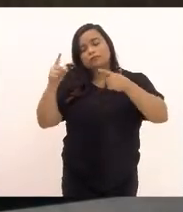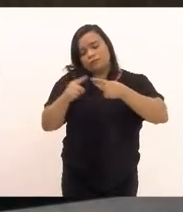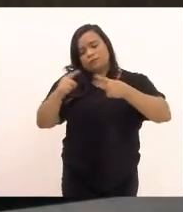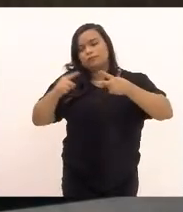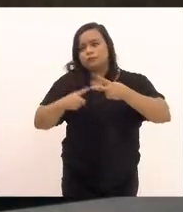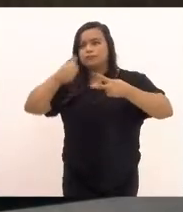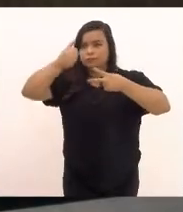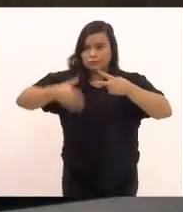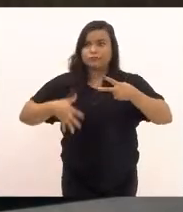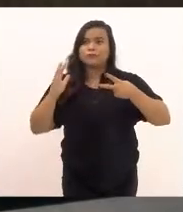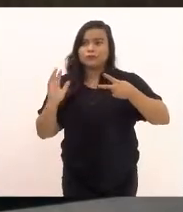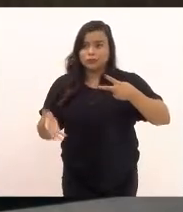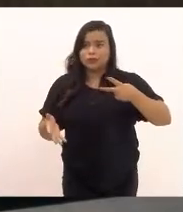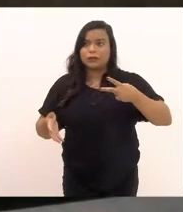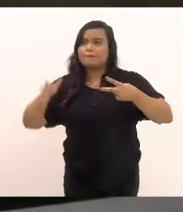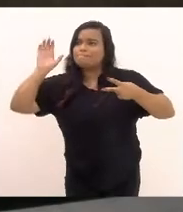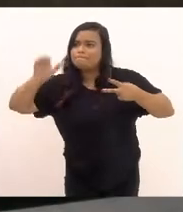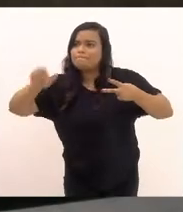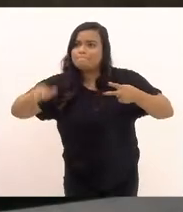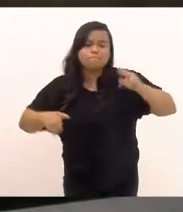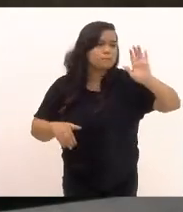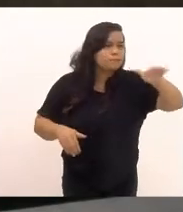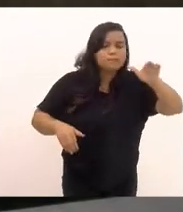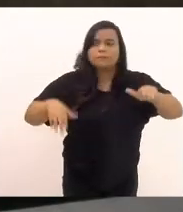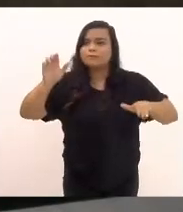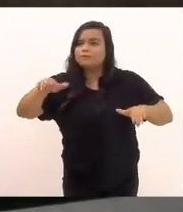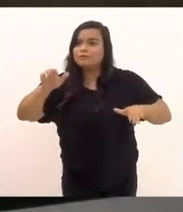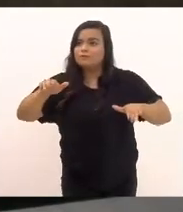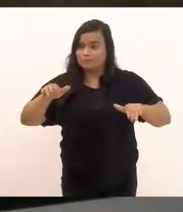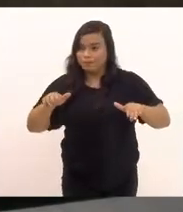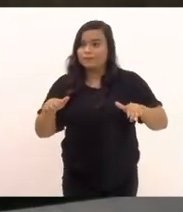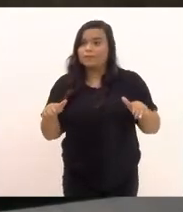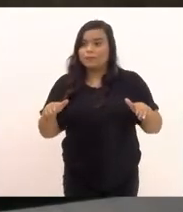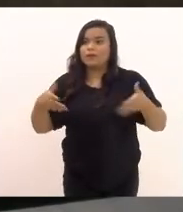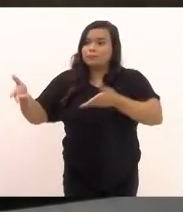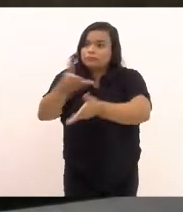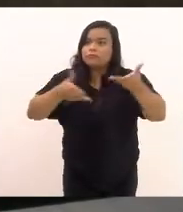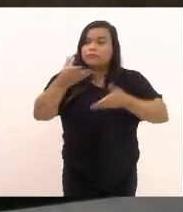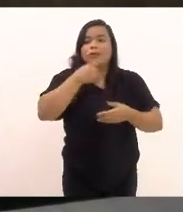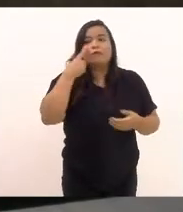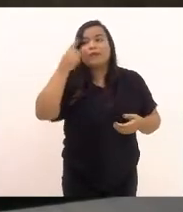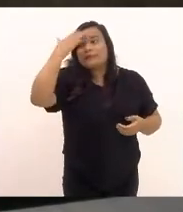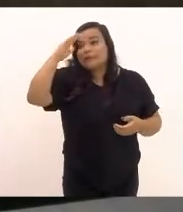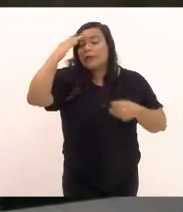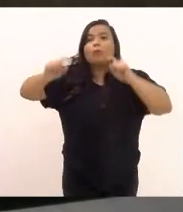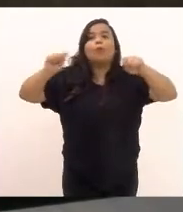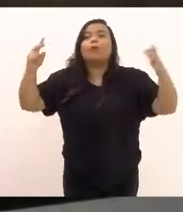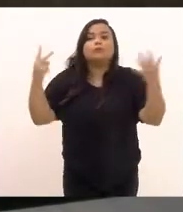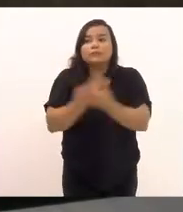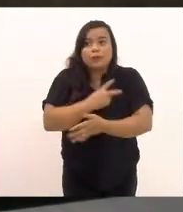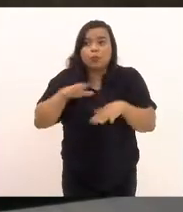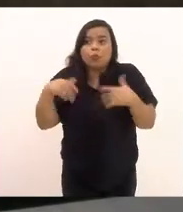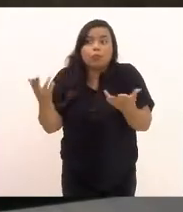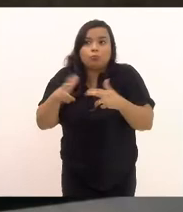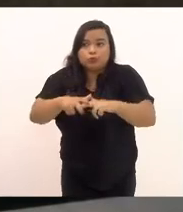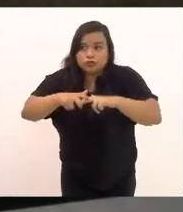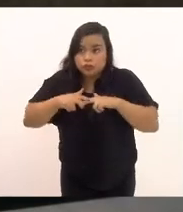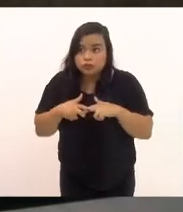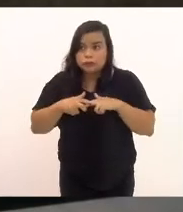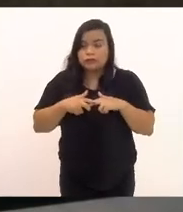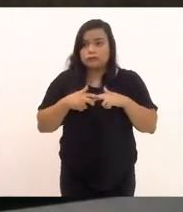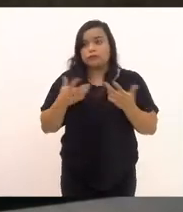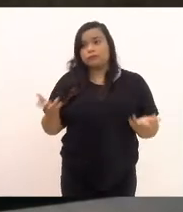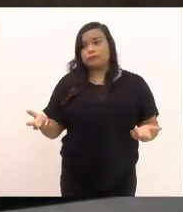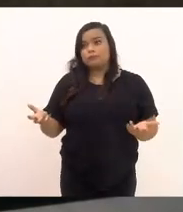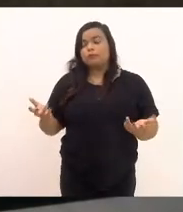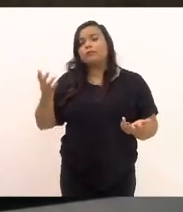importantes, acionar, né, as nossas articulações para entender. Primeiro, porque se demite uma memória